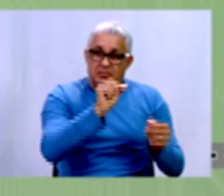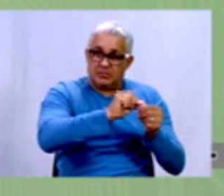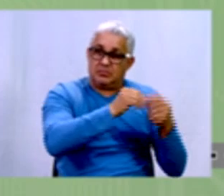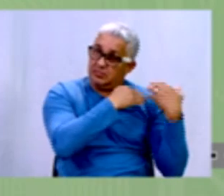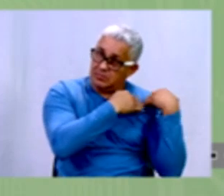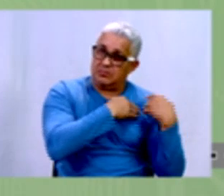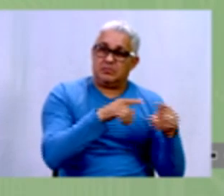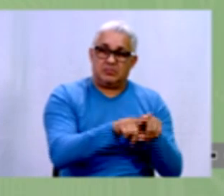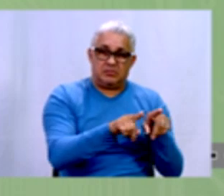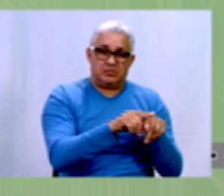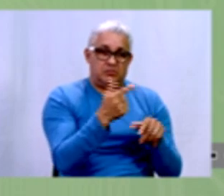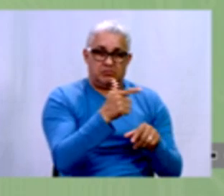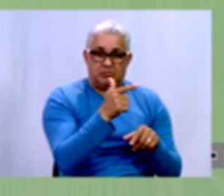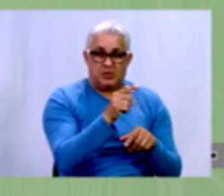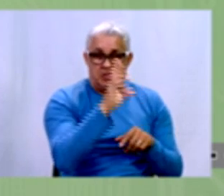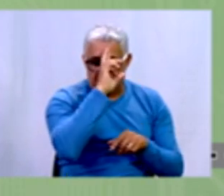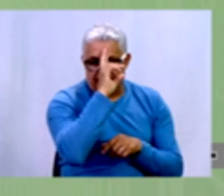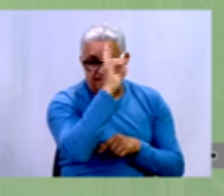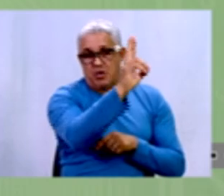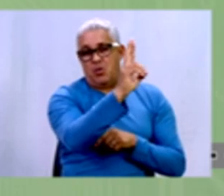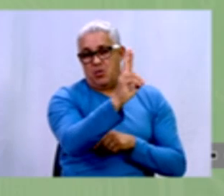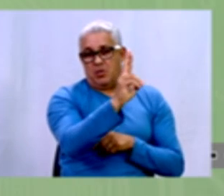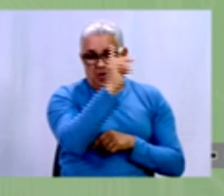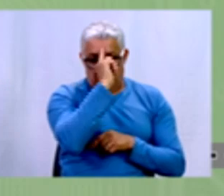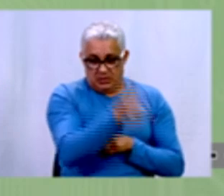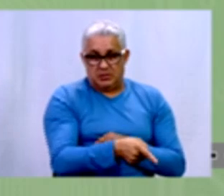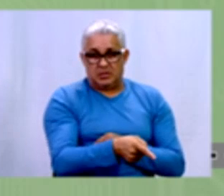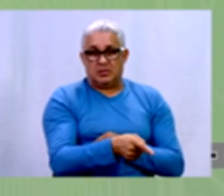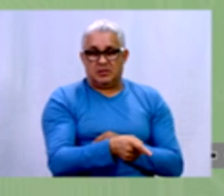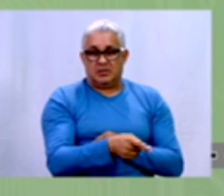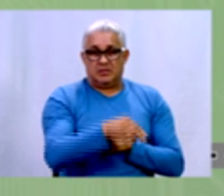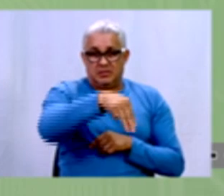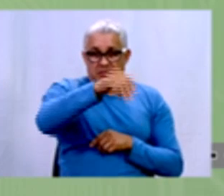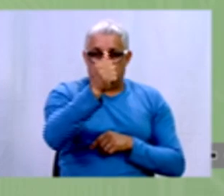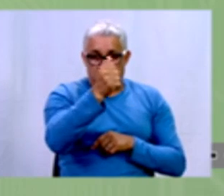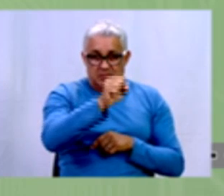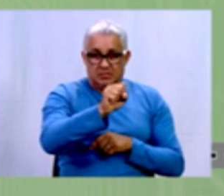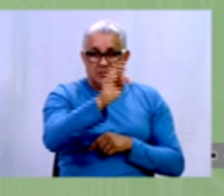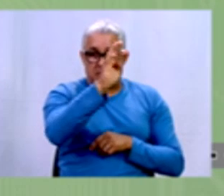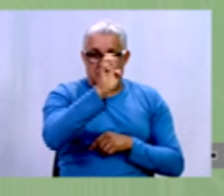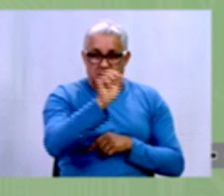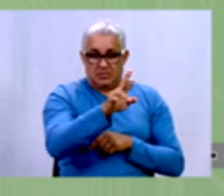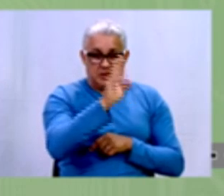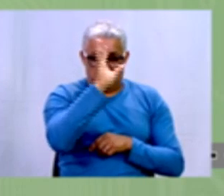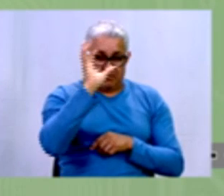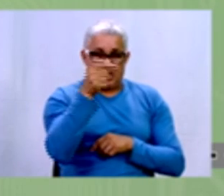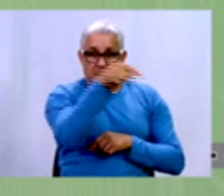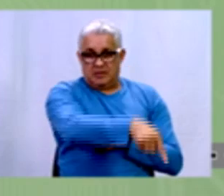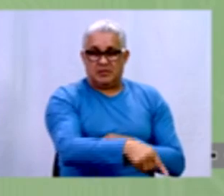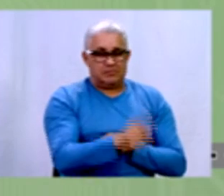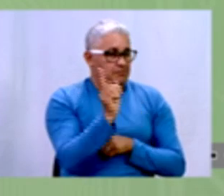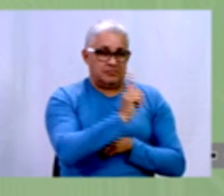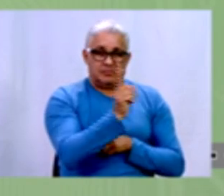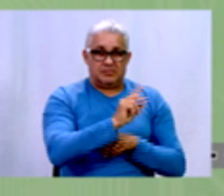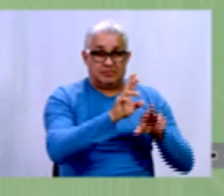Né? E não tem um chefe, então, aqui, não é o Scrum Master que vai decidir. O Scrum Master não é o chefe do time, ele